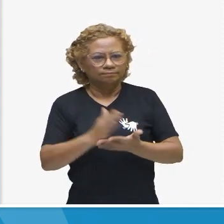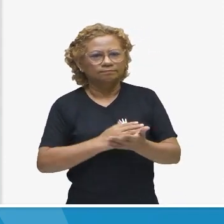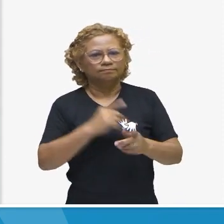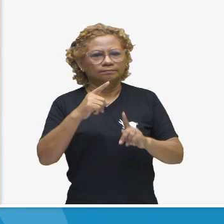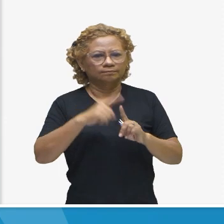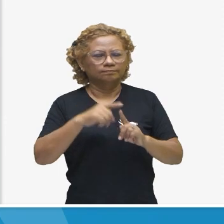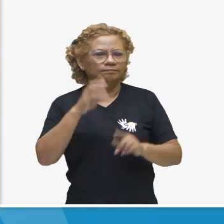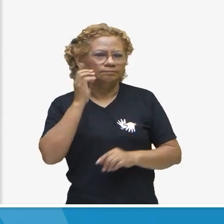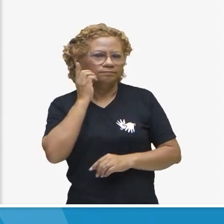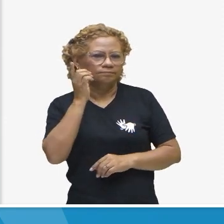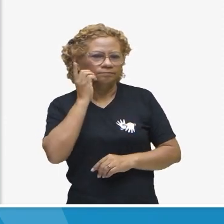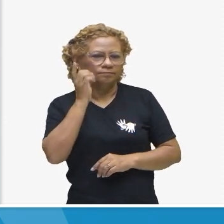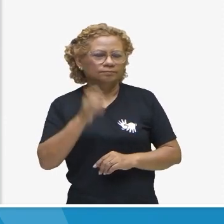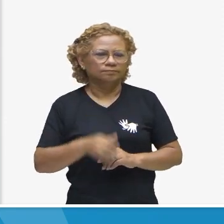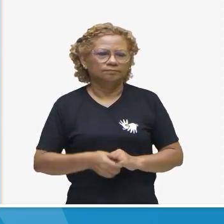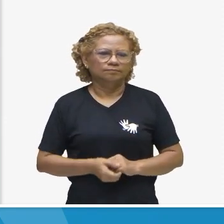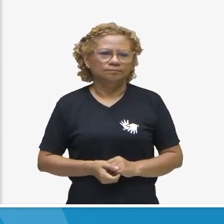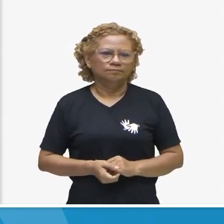cotidiano.